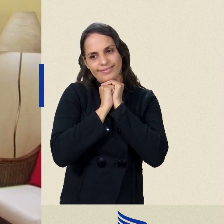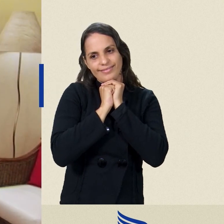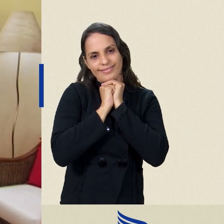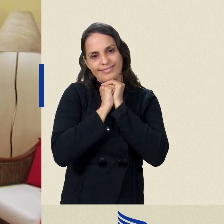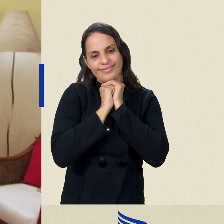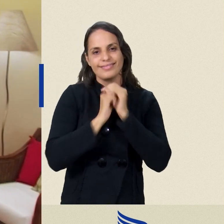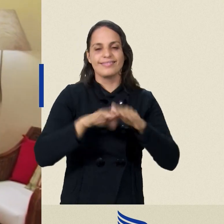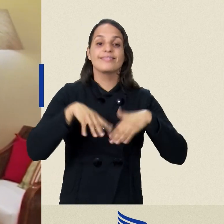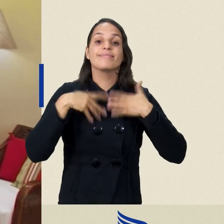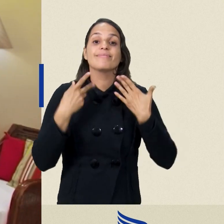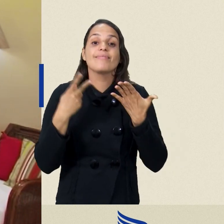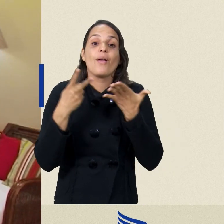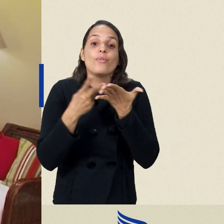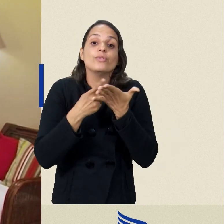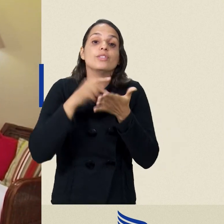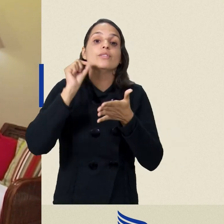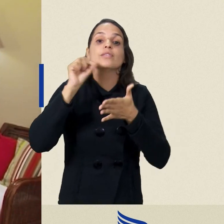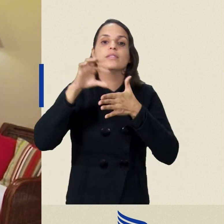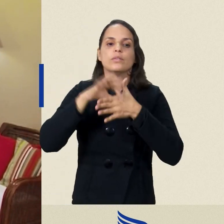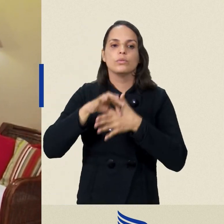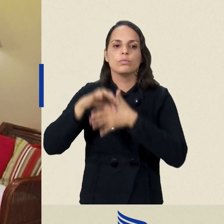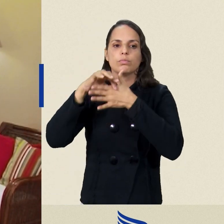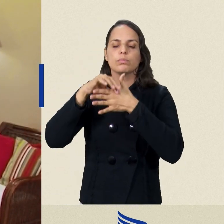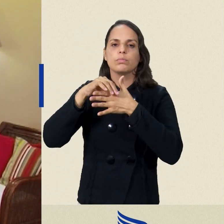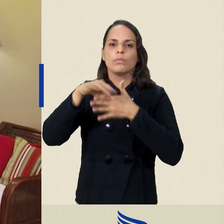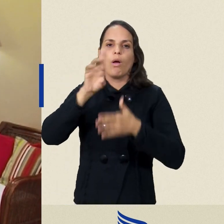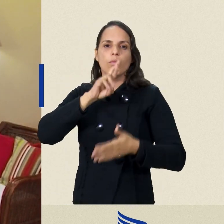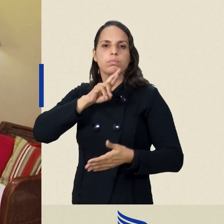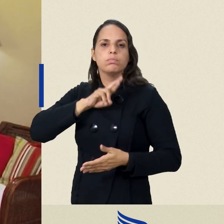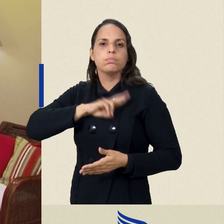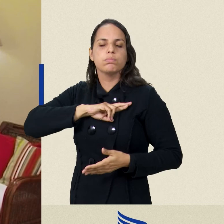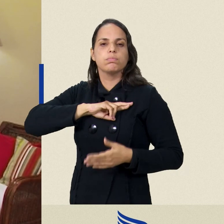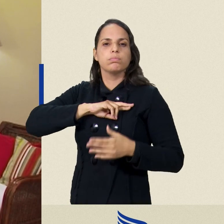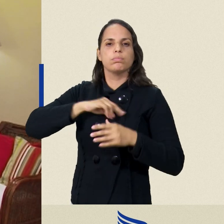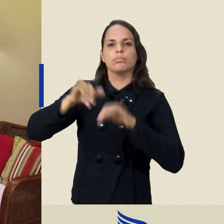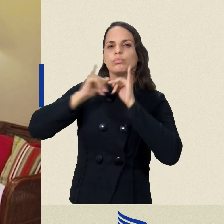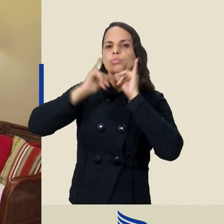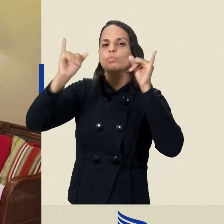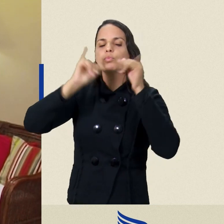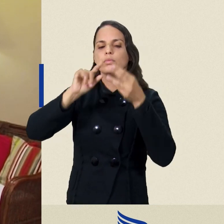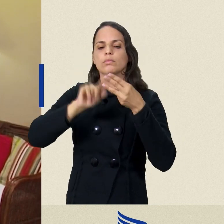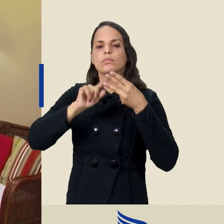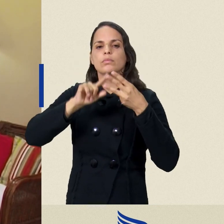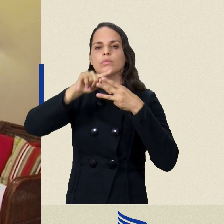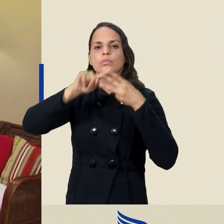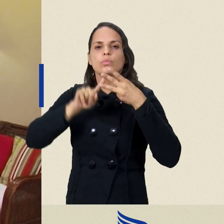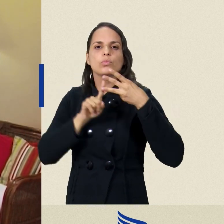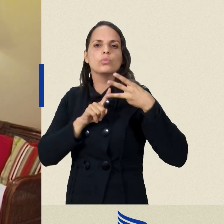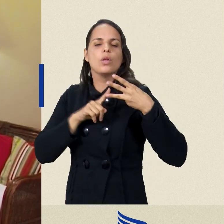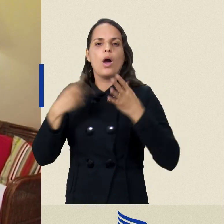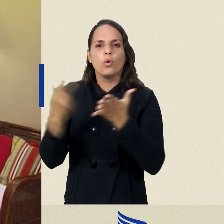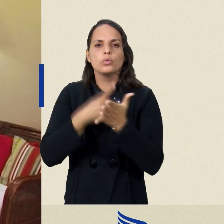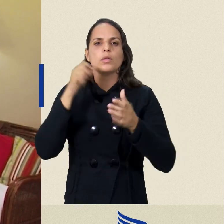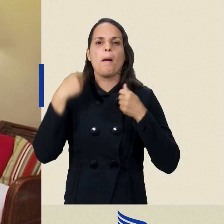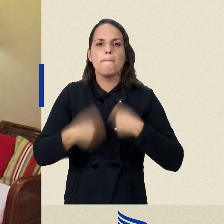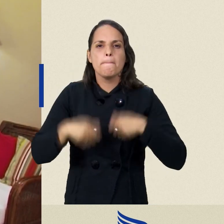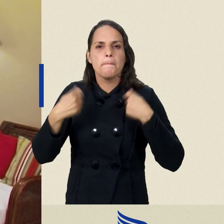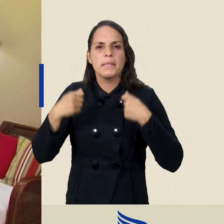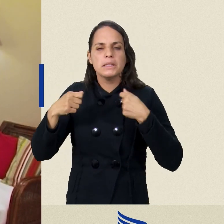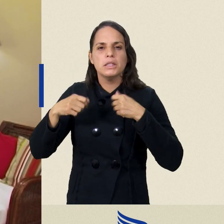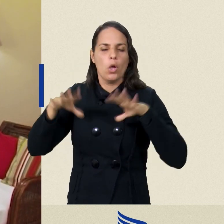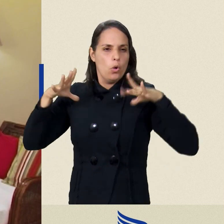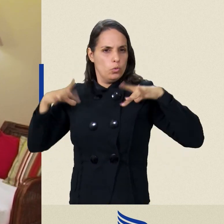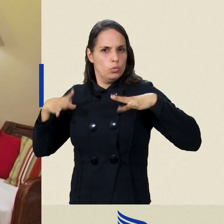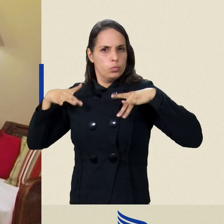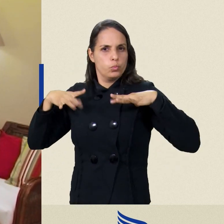O que ocorreu com os líderes responsáveis pela proclamação das 3 mensagens angélicas? Houve necessidade da vinda de outro anjo